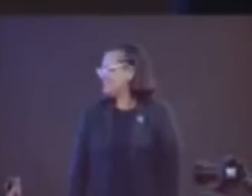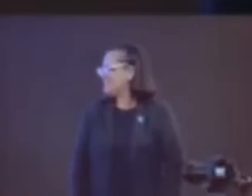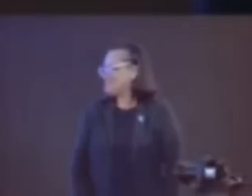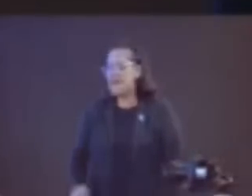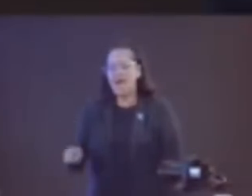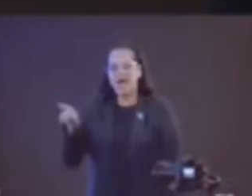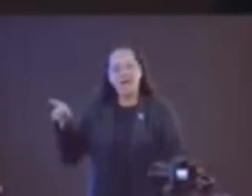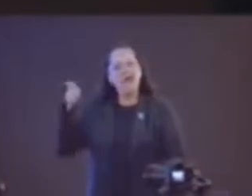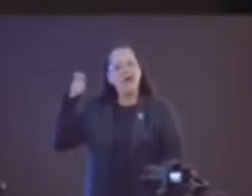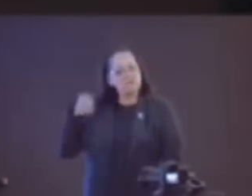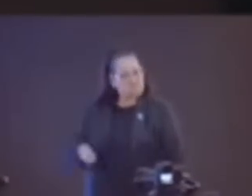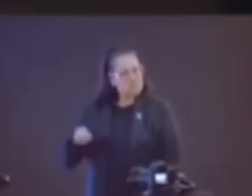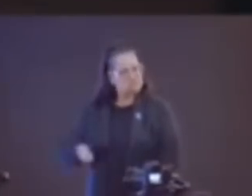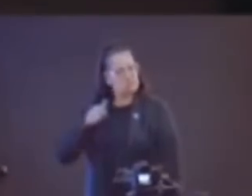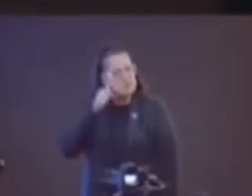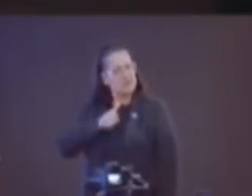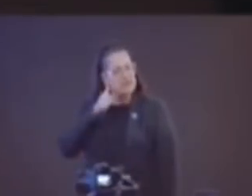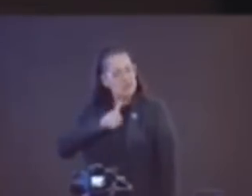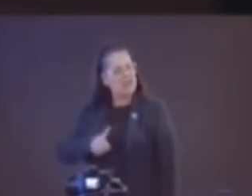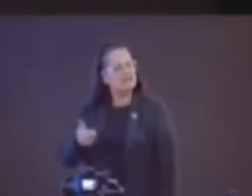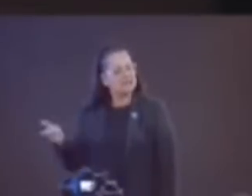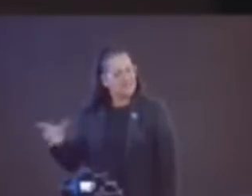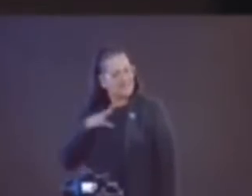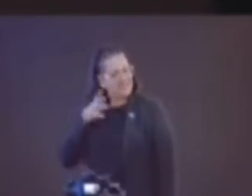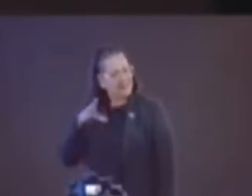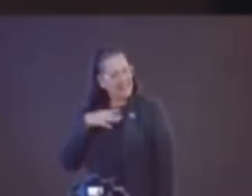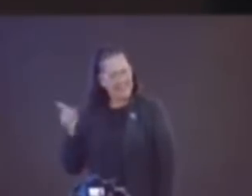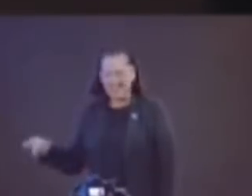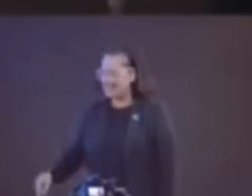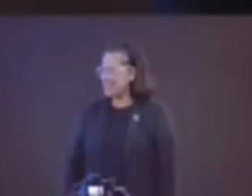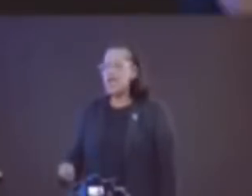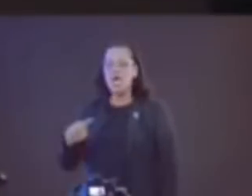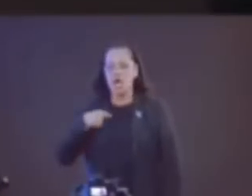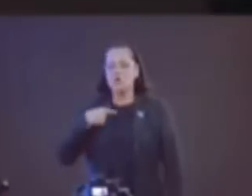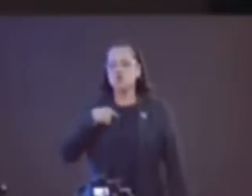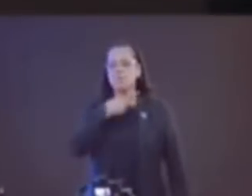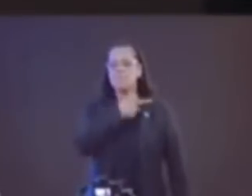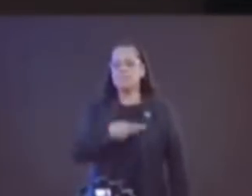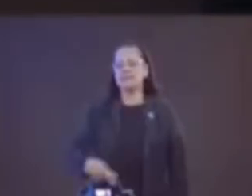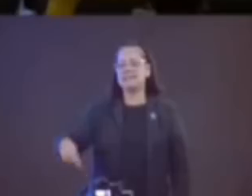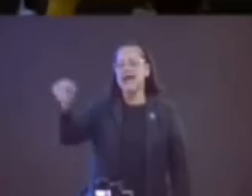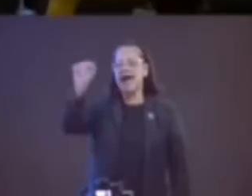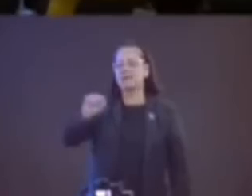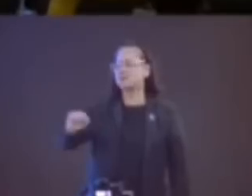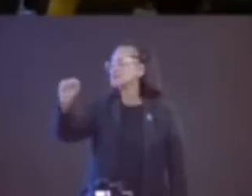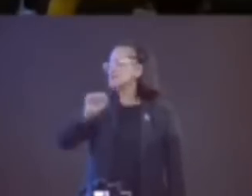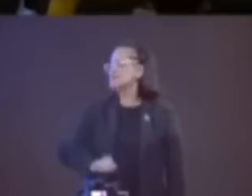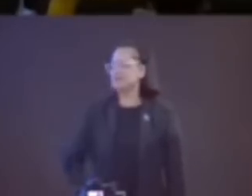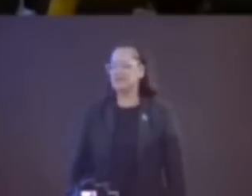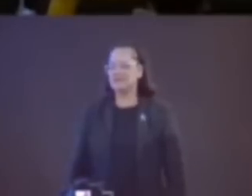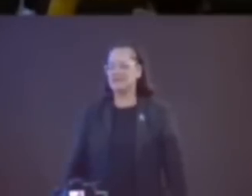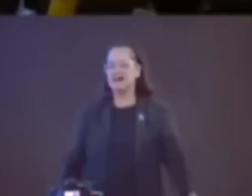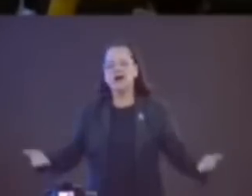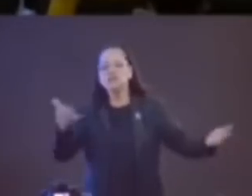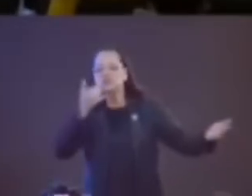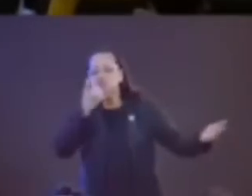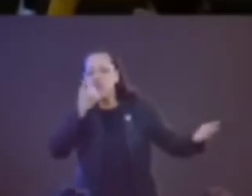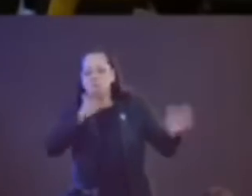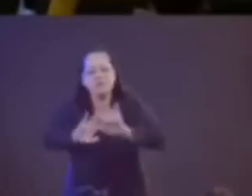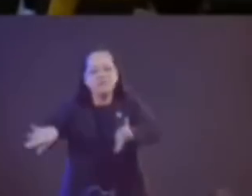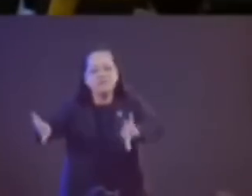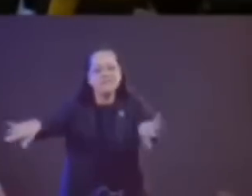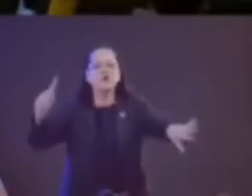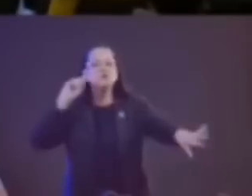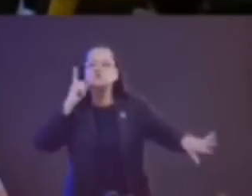Essa é a atitude, hein? Eu sou presidente da associação. Ah, só um minutinho, só um minutinho. Gente, pessoal aqui, ó, os surdos,